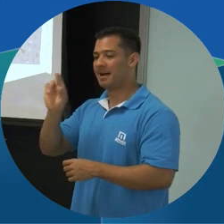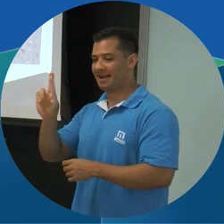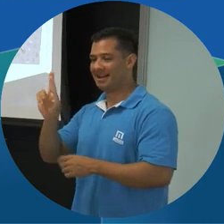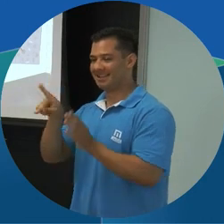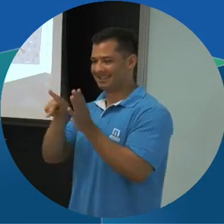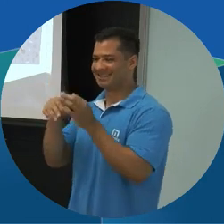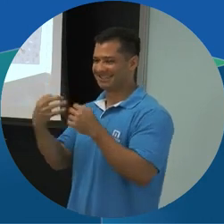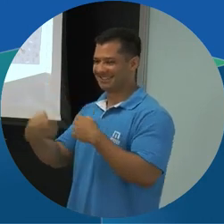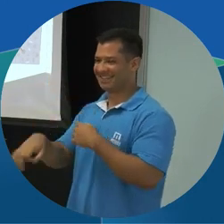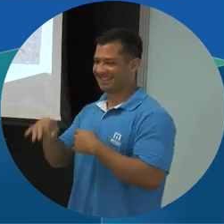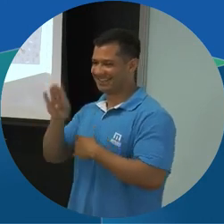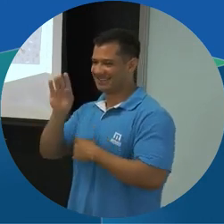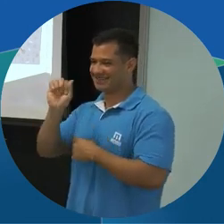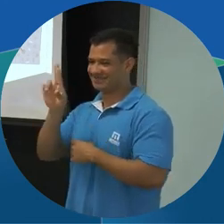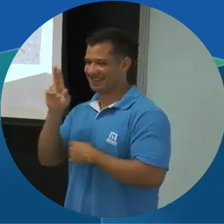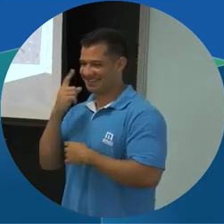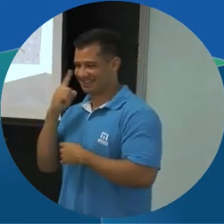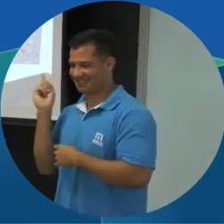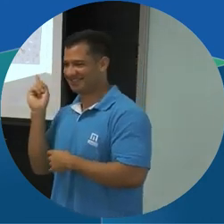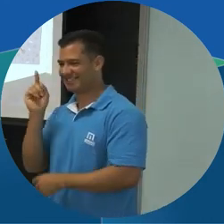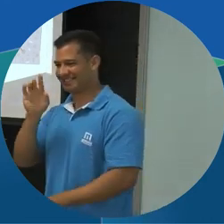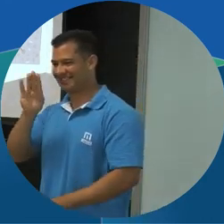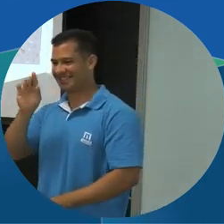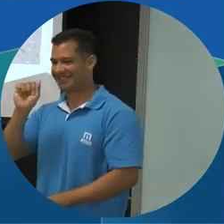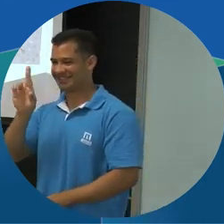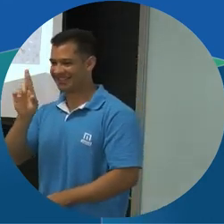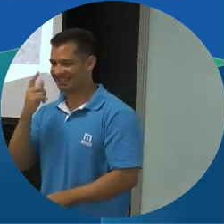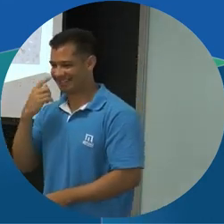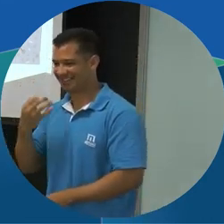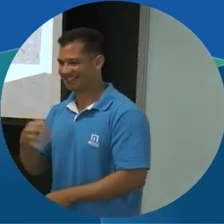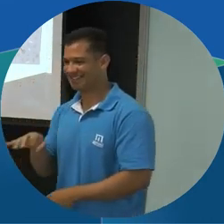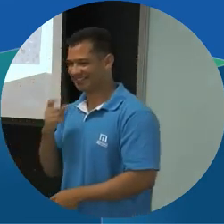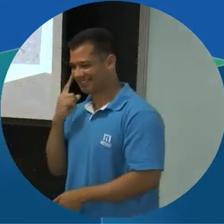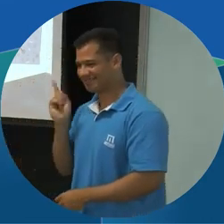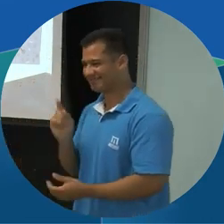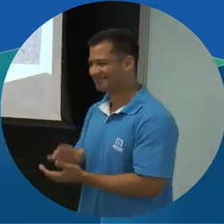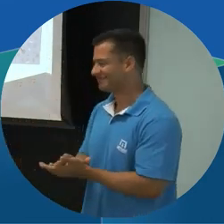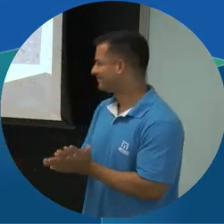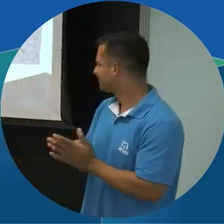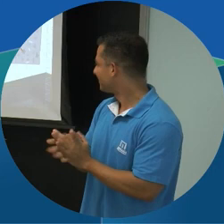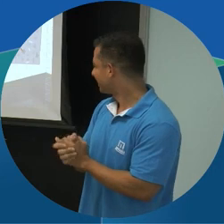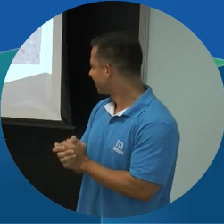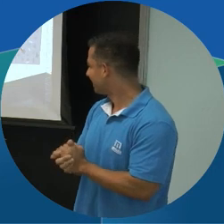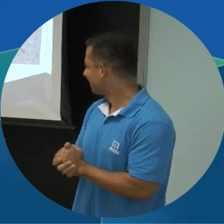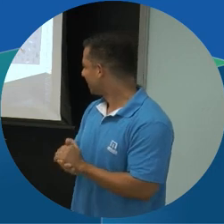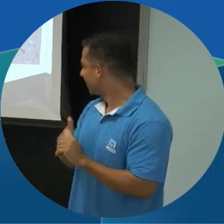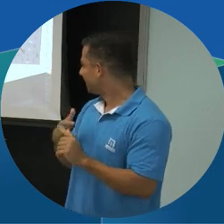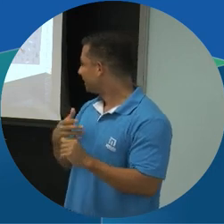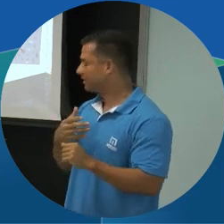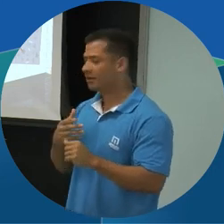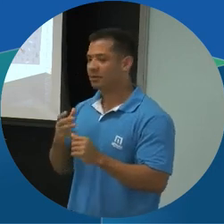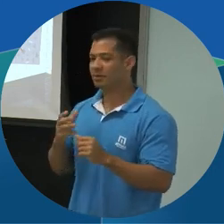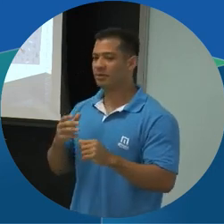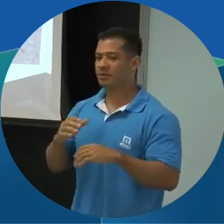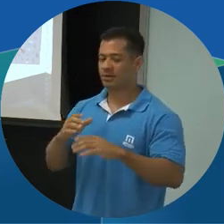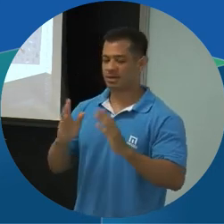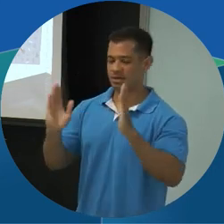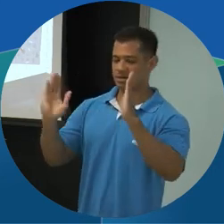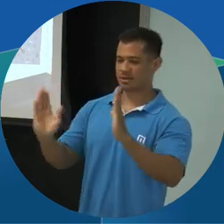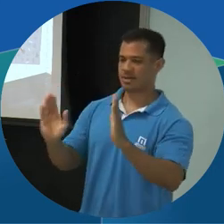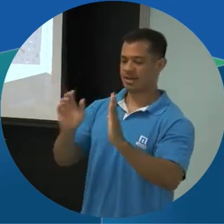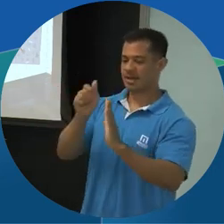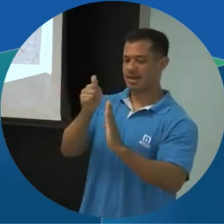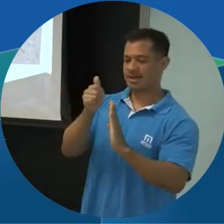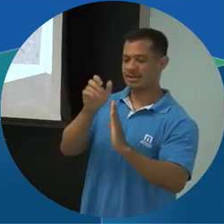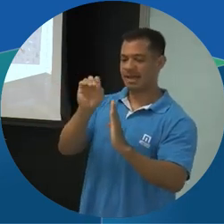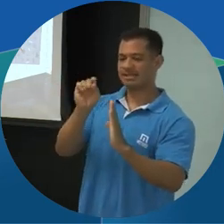uma remoção de superfície de concreto a partir de 10.000 PSI. Tá? 10.000